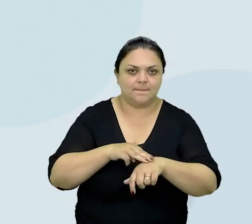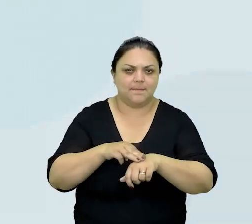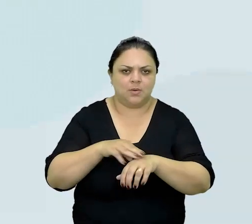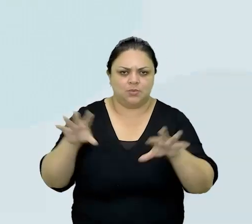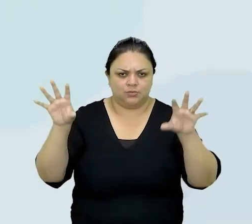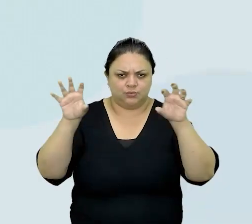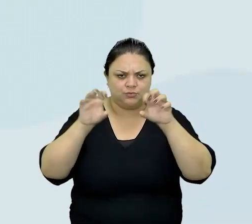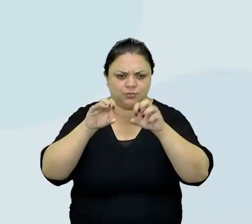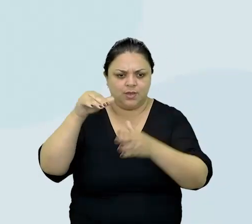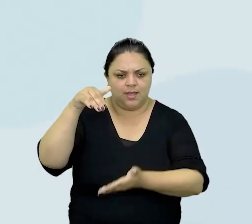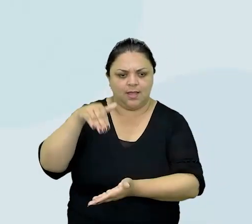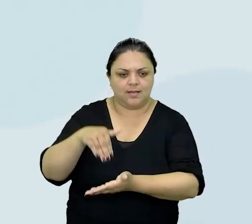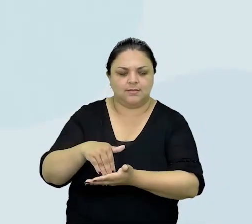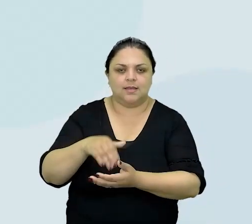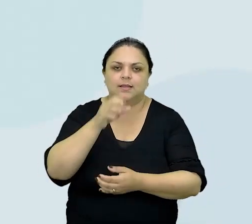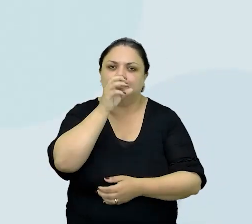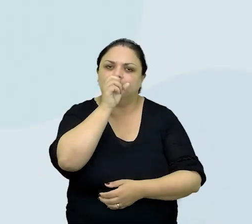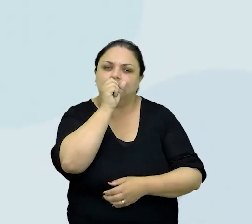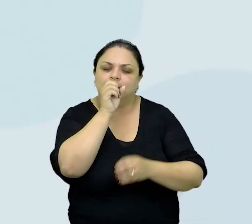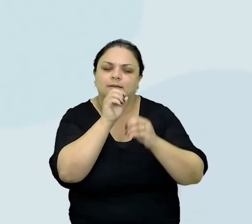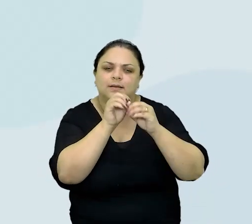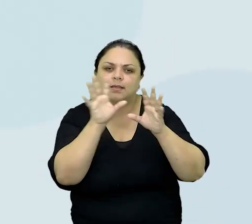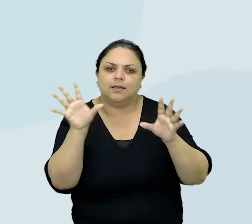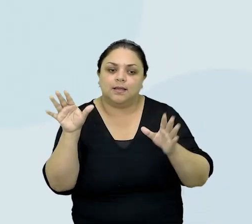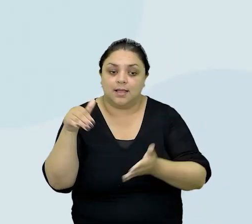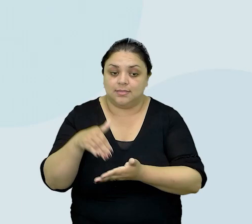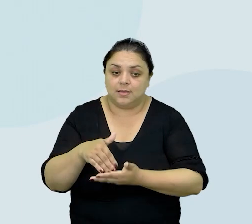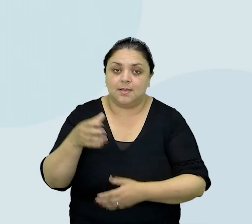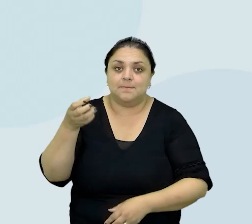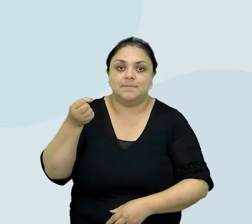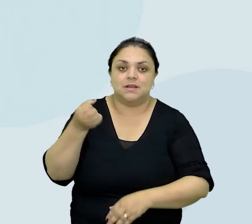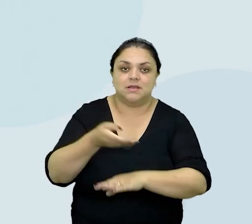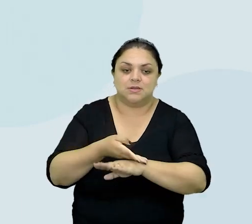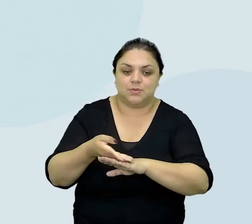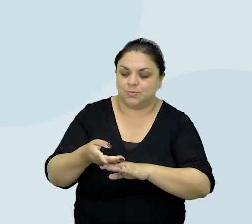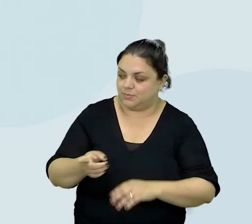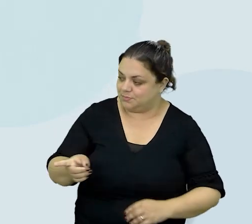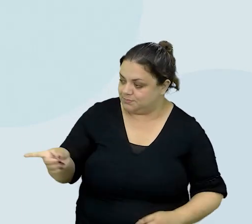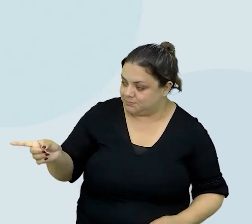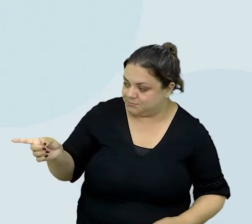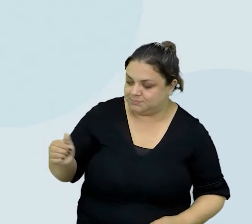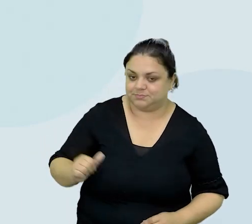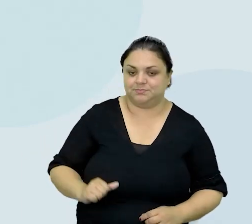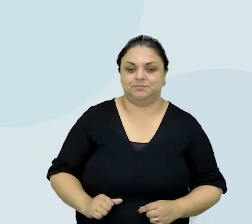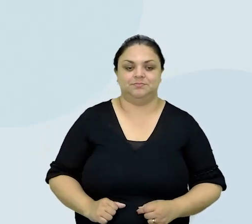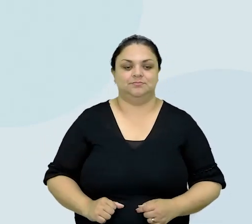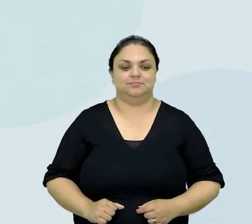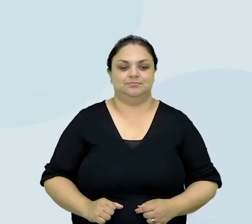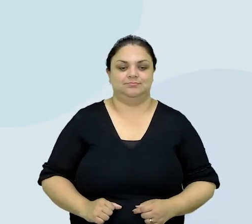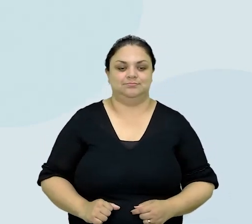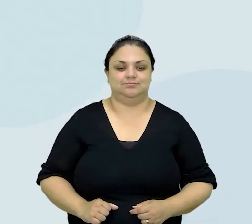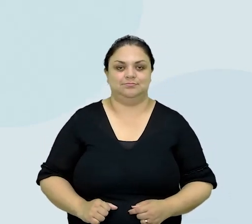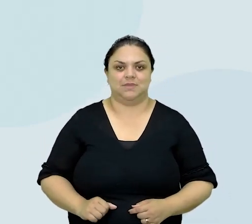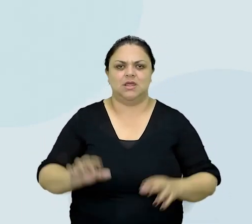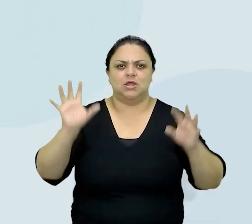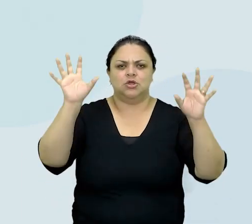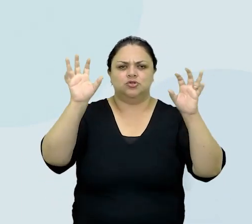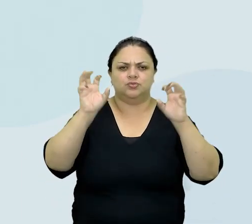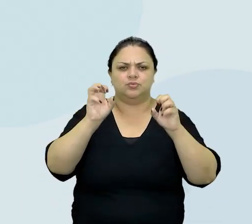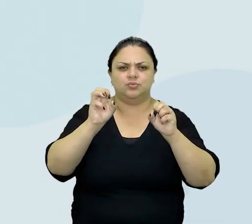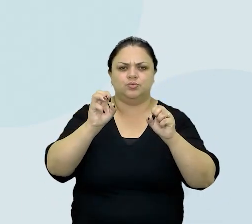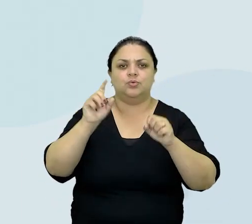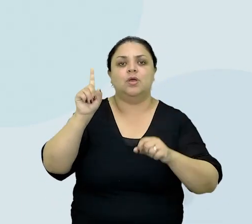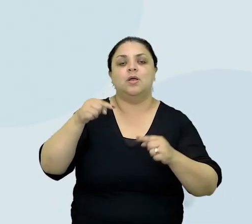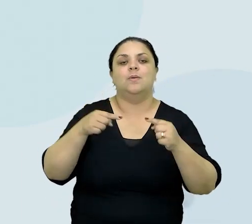mais escuro até o laranja mais claro, até o branco, na verdade, né? E se vocês perceberem, as áreas mais escuras são